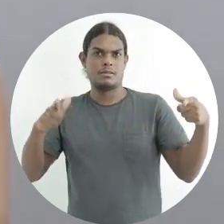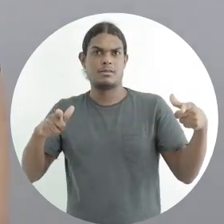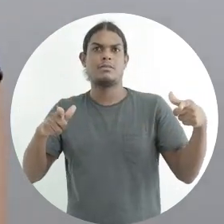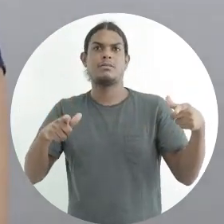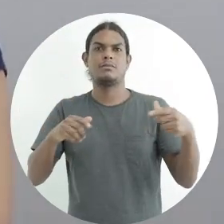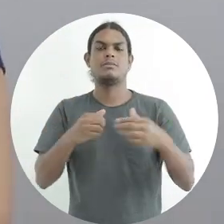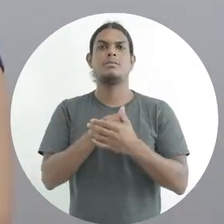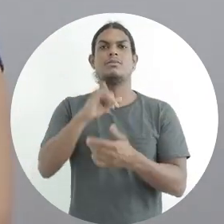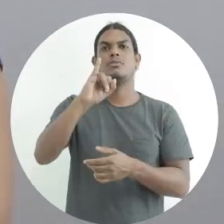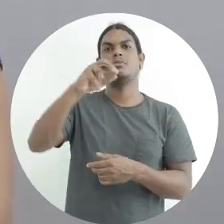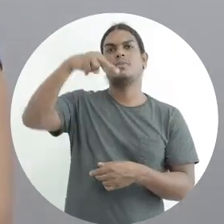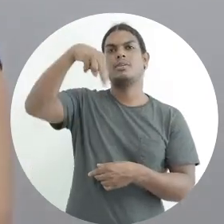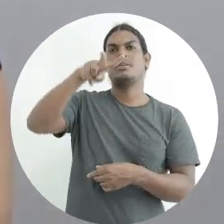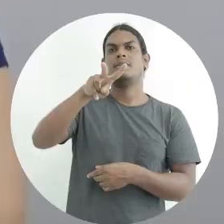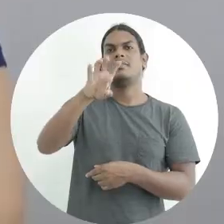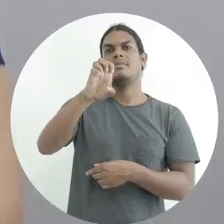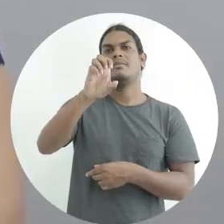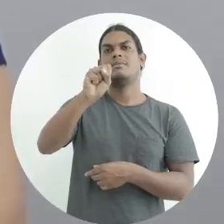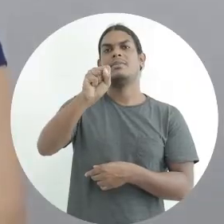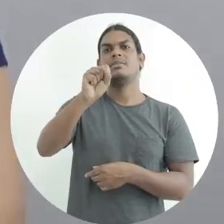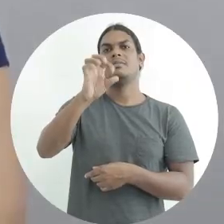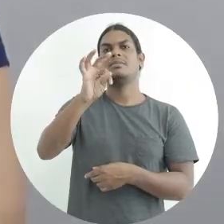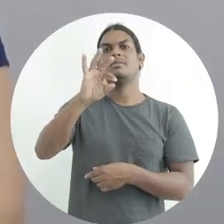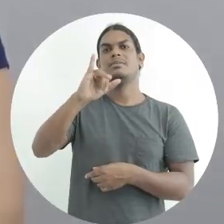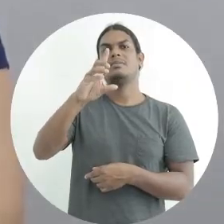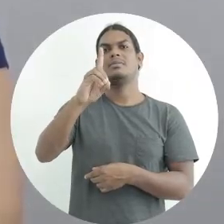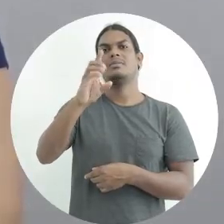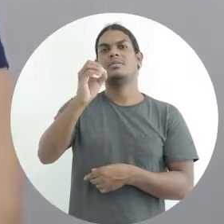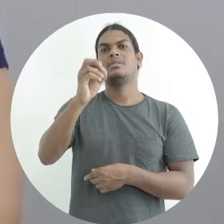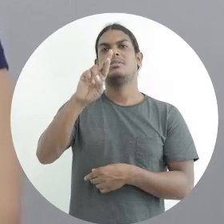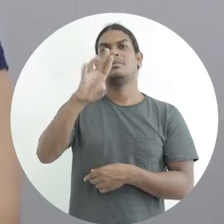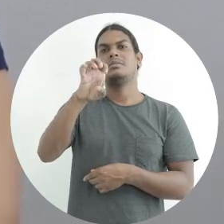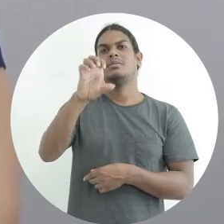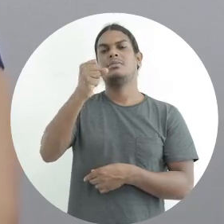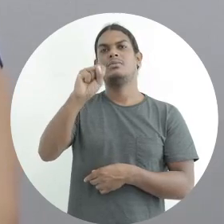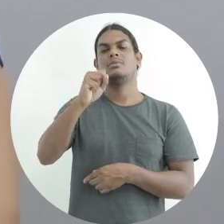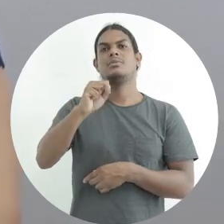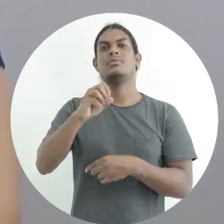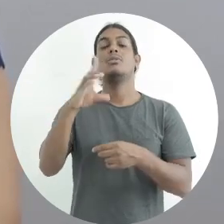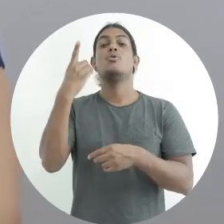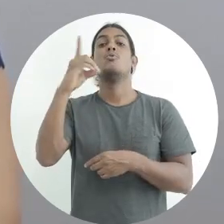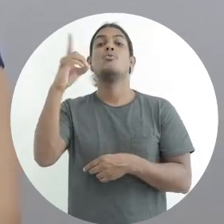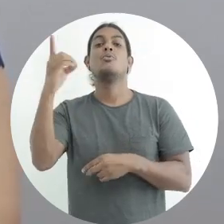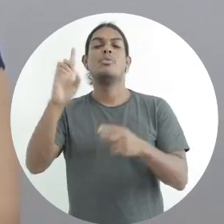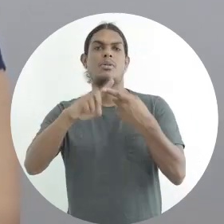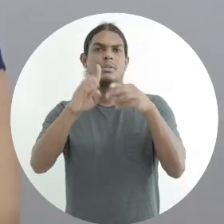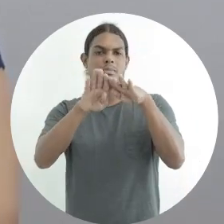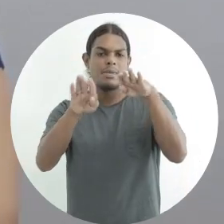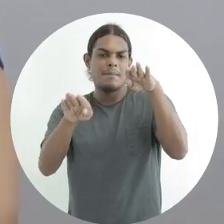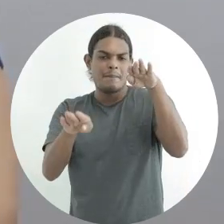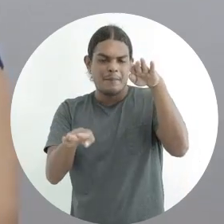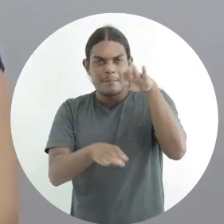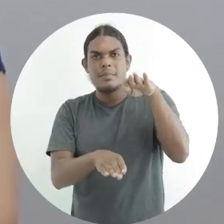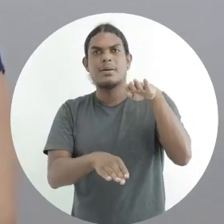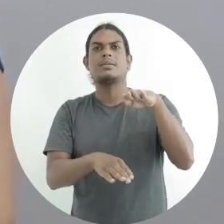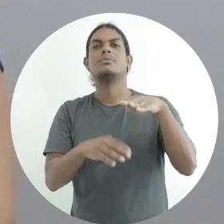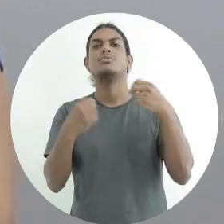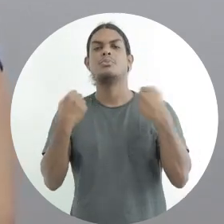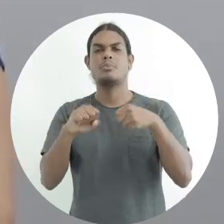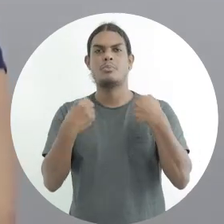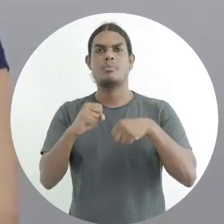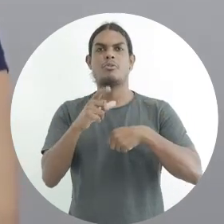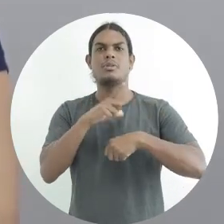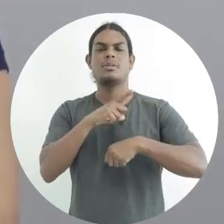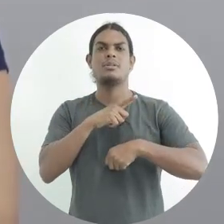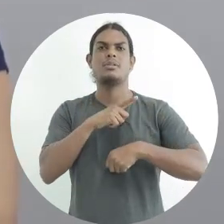compradores para os nossos produtos. O dólar também, muito baixo, pode causar